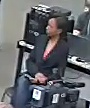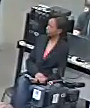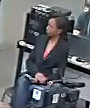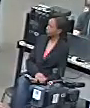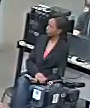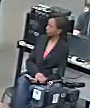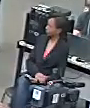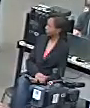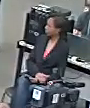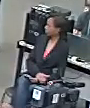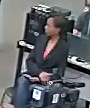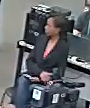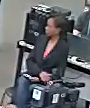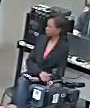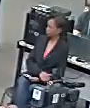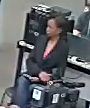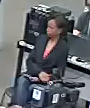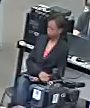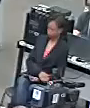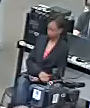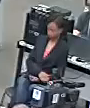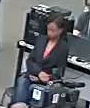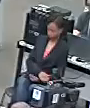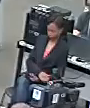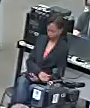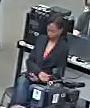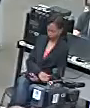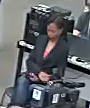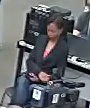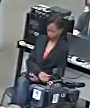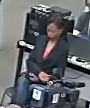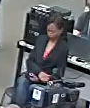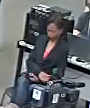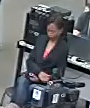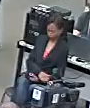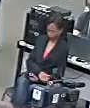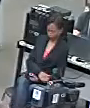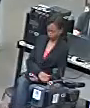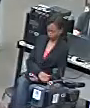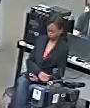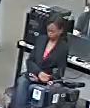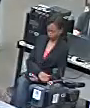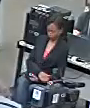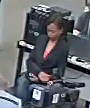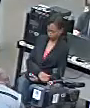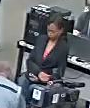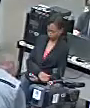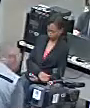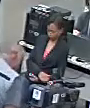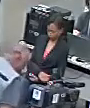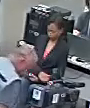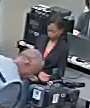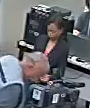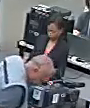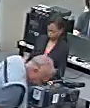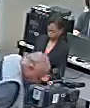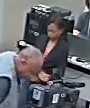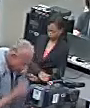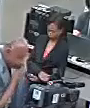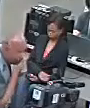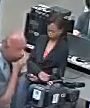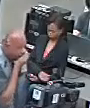acesso quantas vezes nós mostramos aí que não só em capital mas no interior também as pessoas sofrem demais com